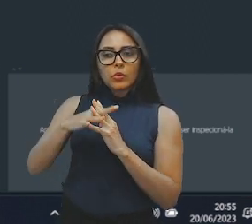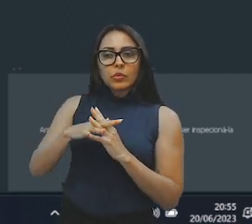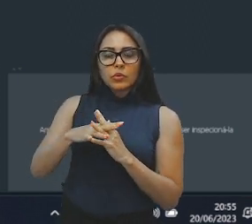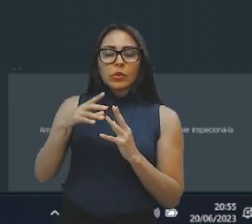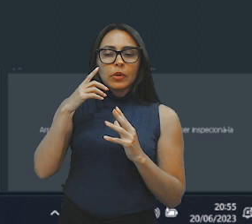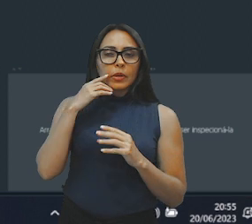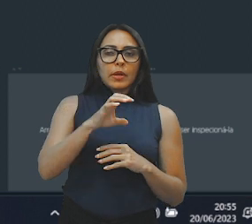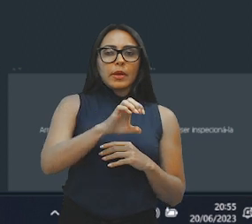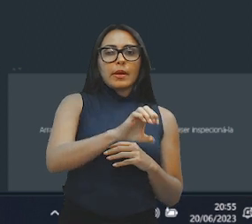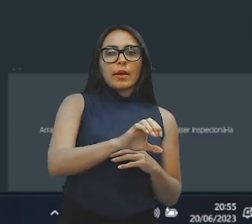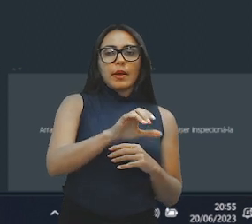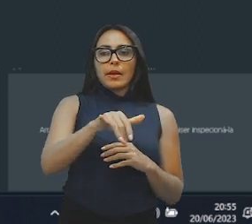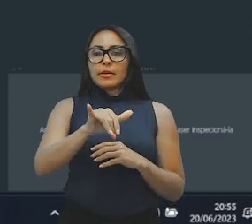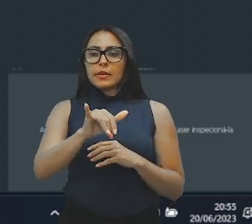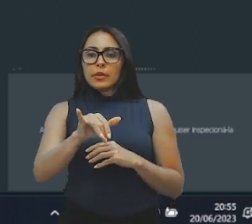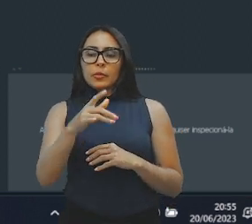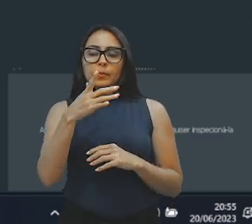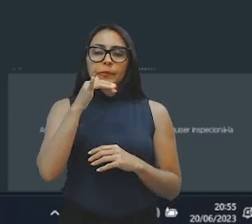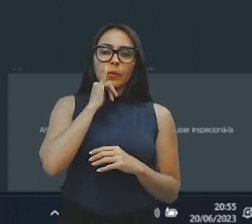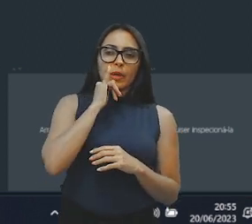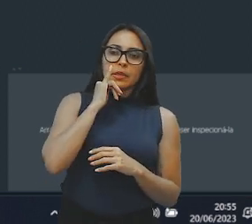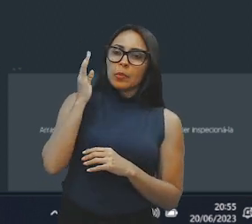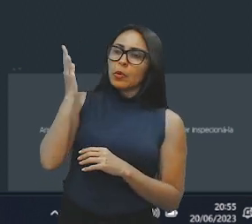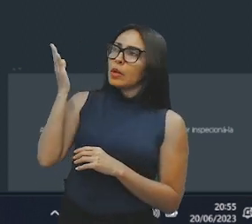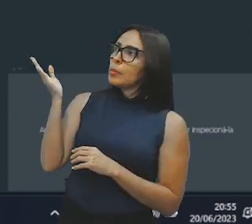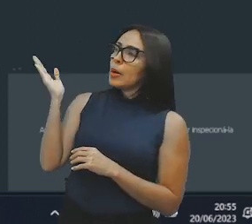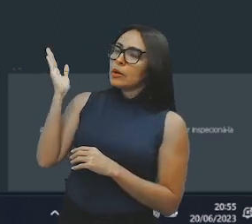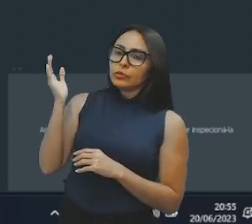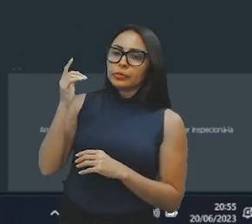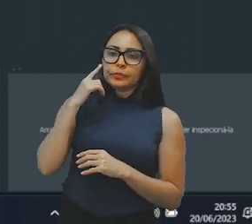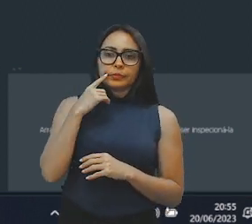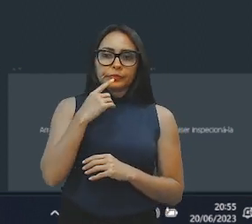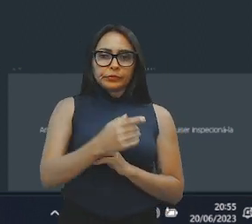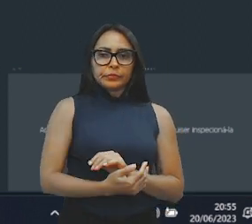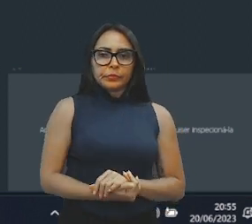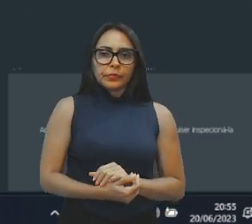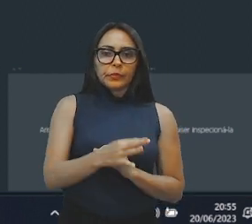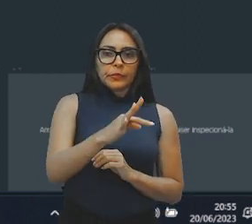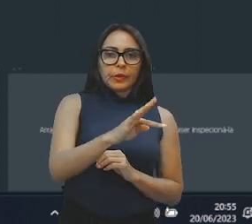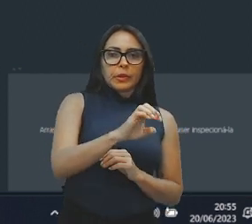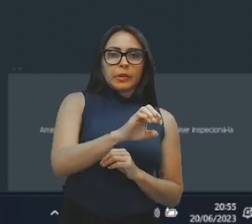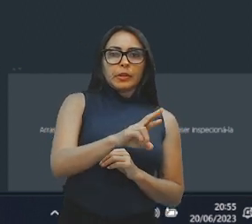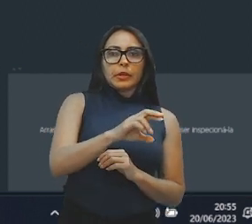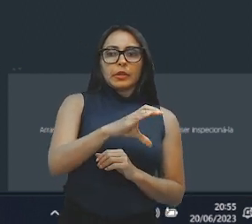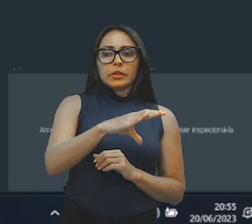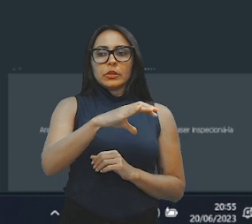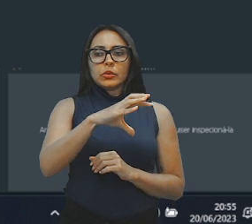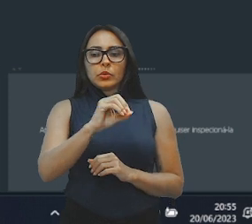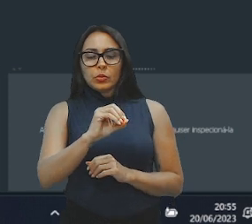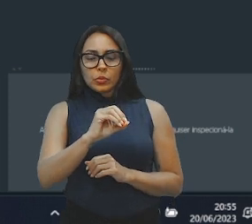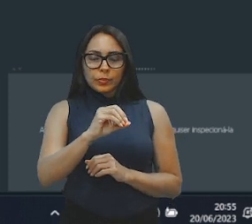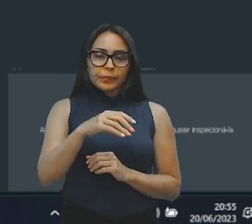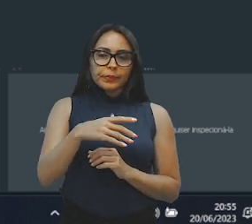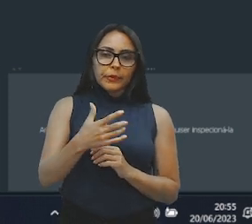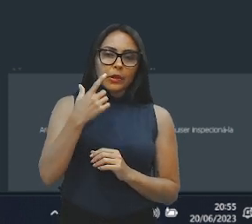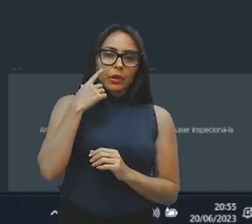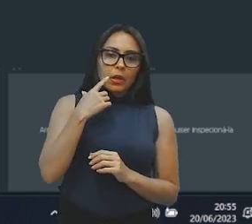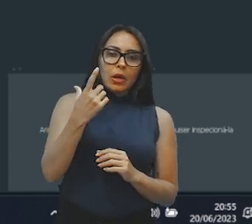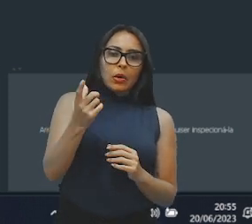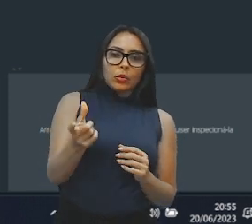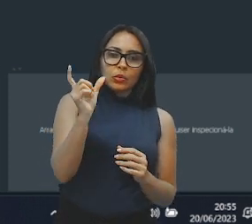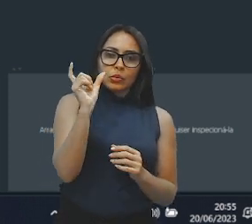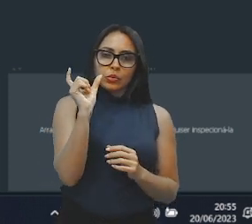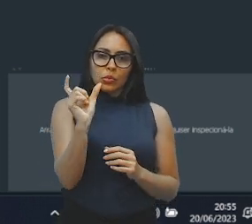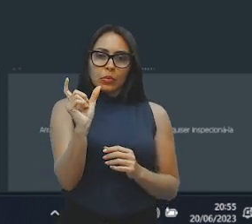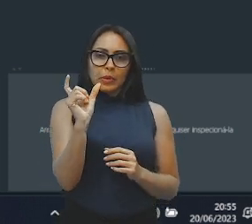exemplo abaixo mostra que a palavra foi Tércio Cavalcante, o nome Tércio Cavalcante. O número de vogais que ele contou nessa palavra